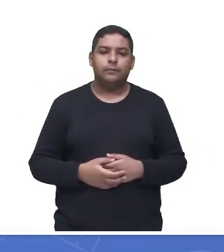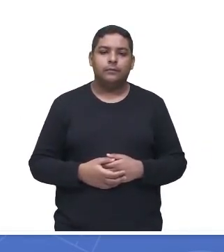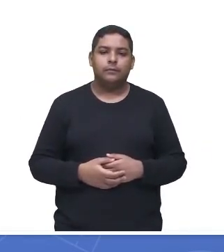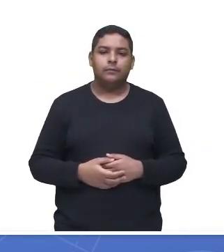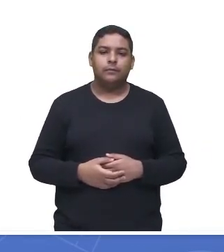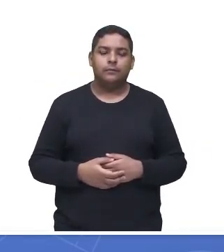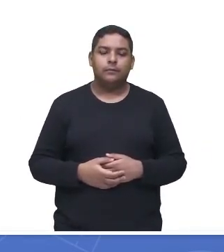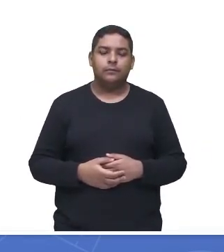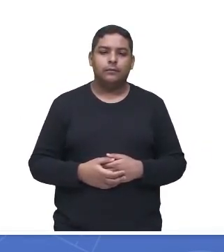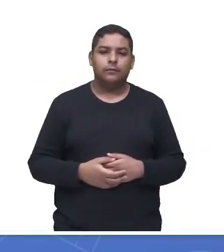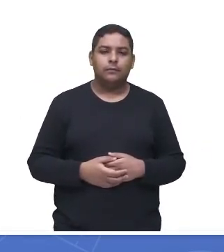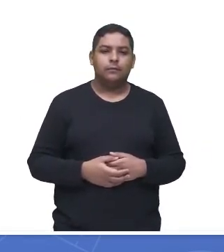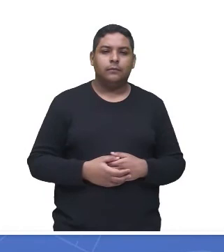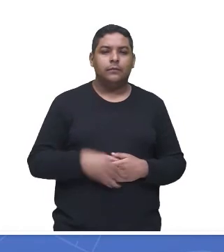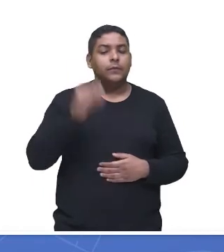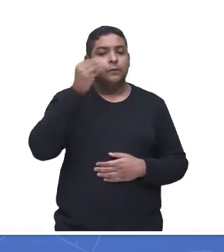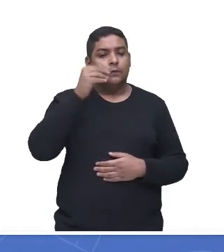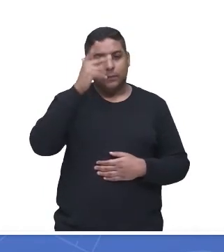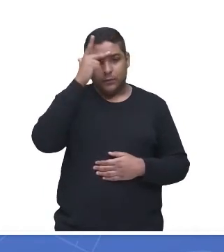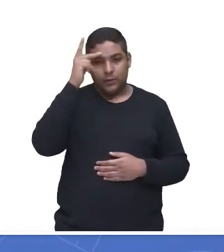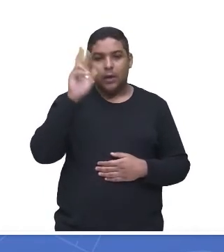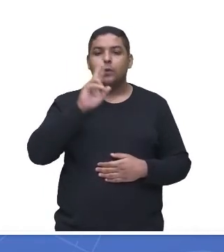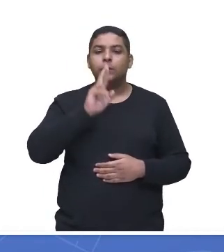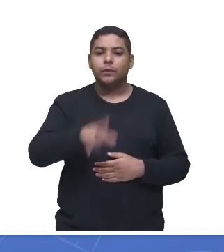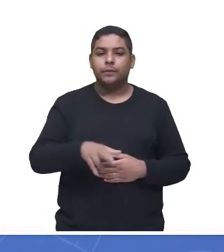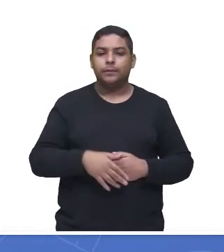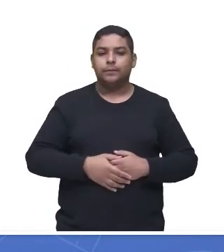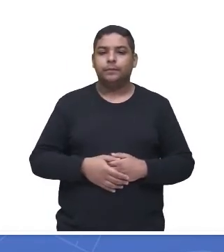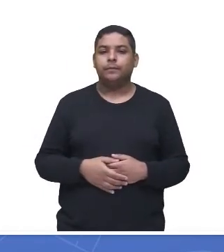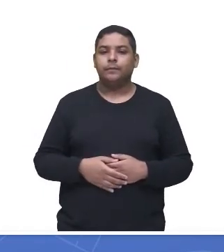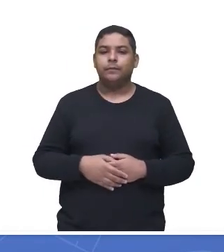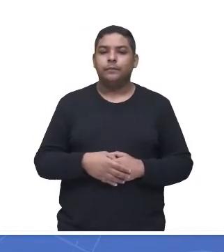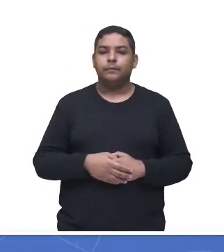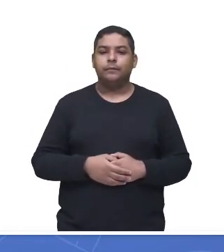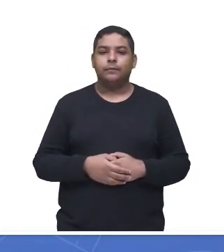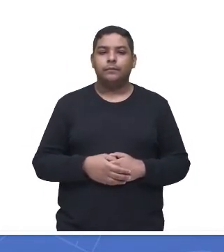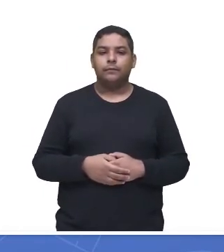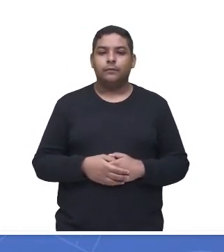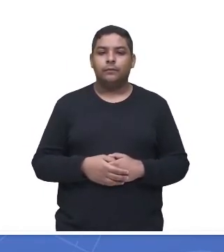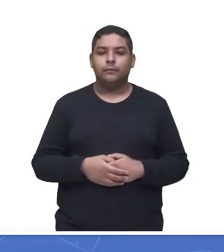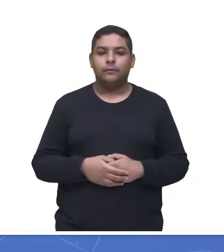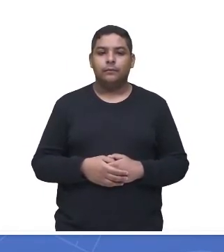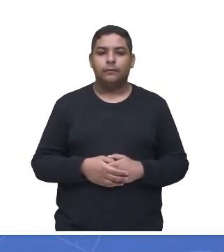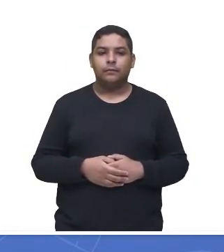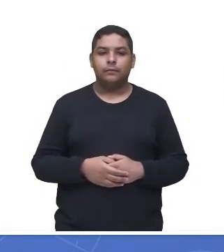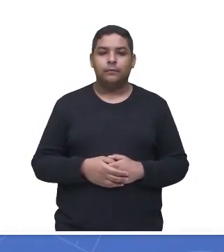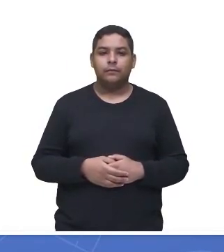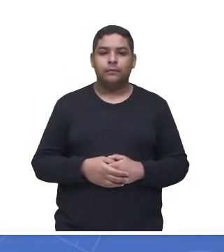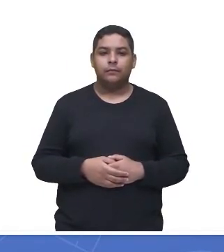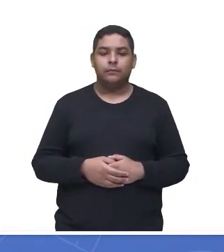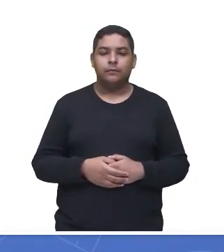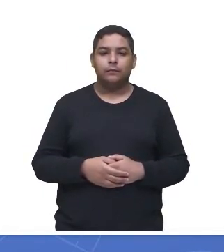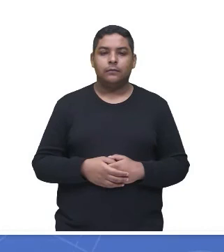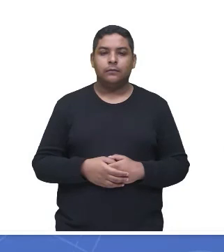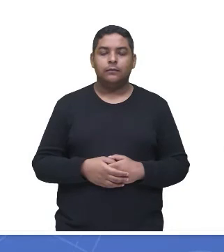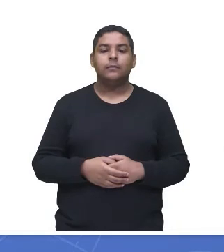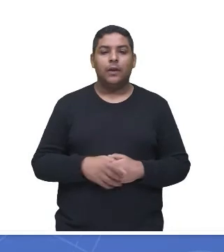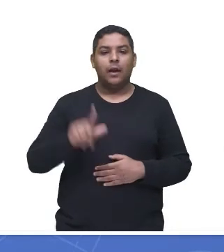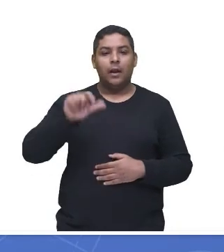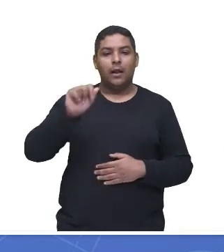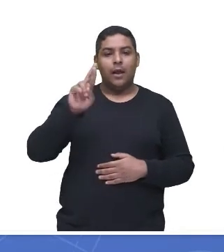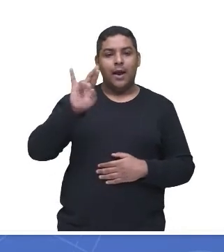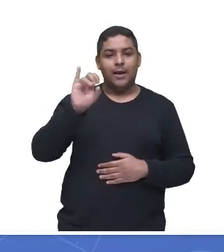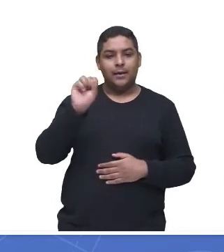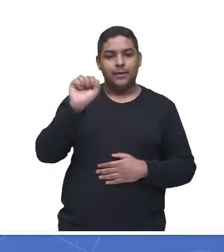quem respondeu aí essa primeira questão. Olha, nós temos aí a Larissa, né? A Larissa foi corajosa aí,